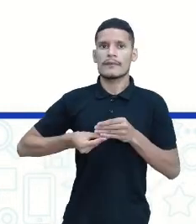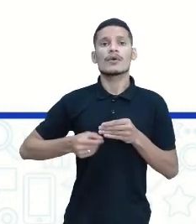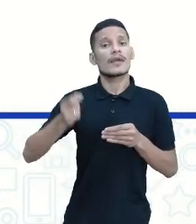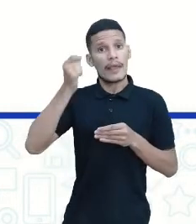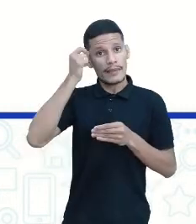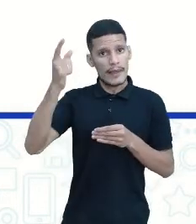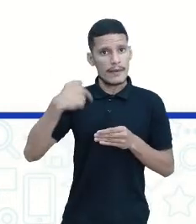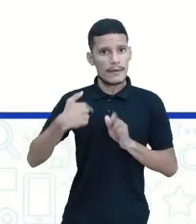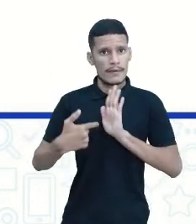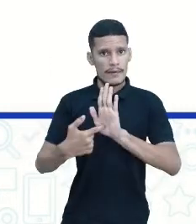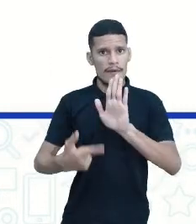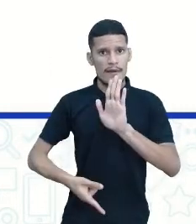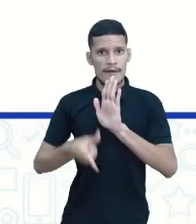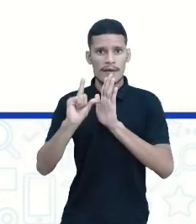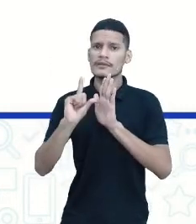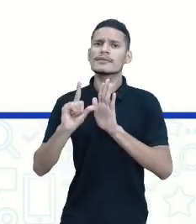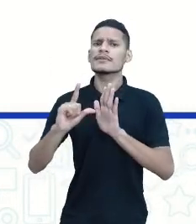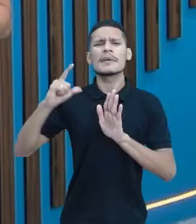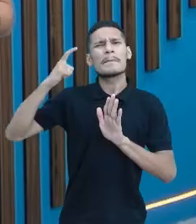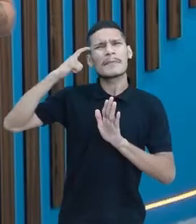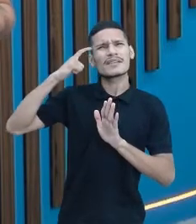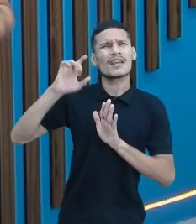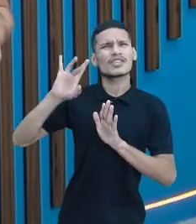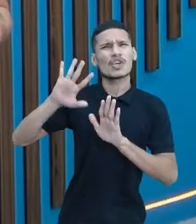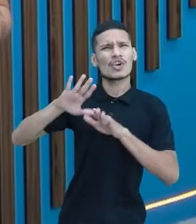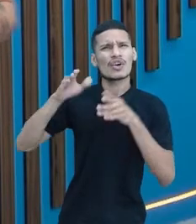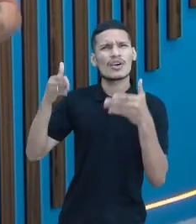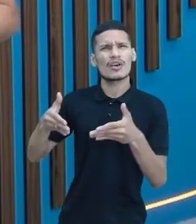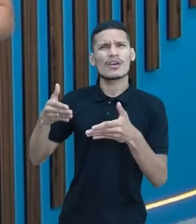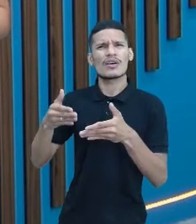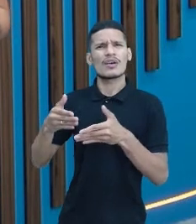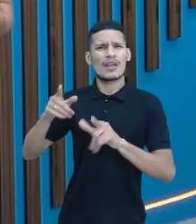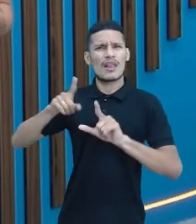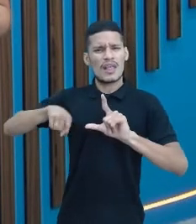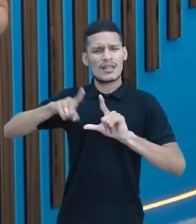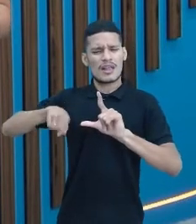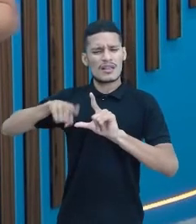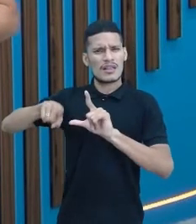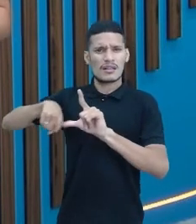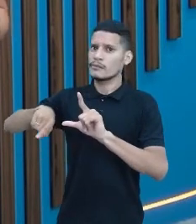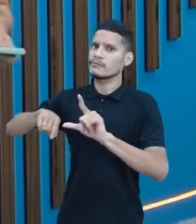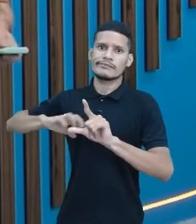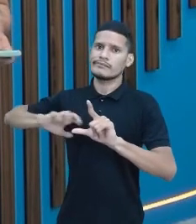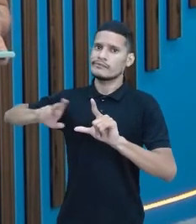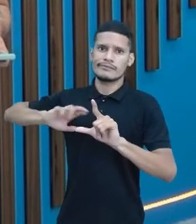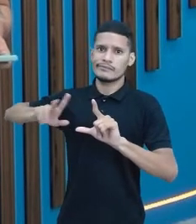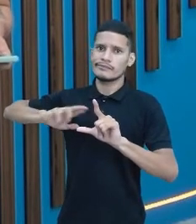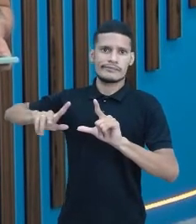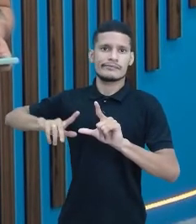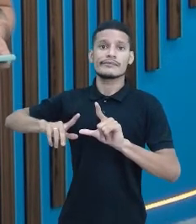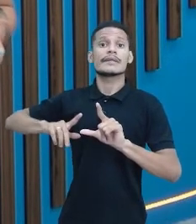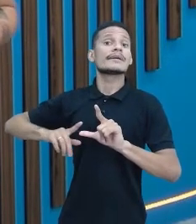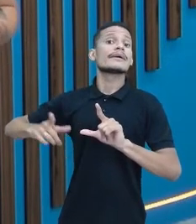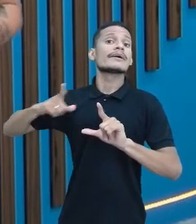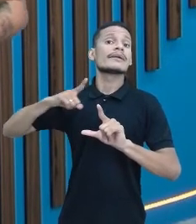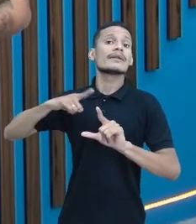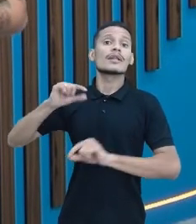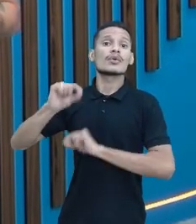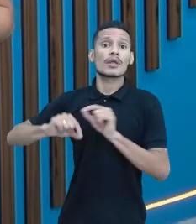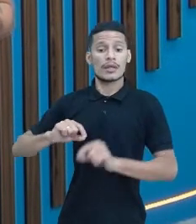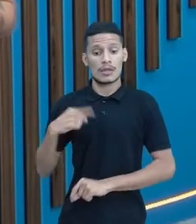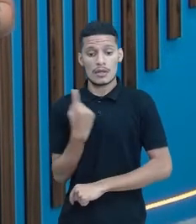trouxe anteriormente de que não é pensar na fórmula apenas como aquela sopa de letrinhas que está se relacionando ali. É a